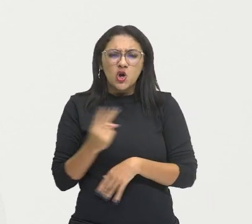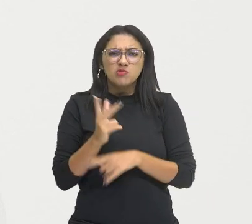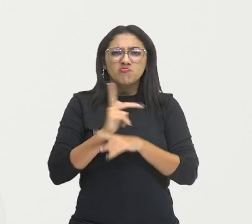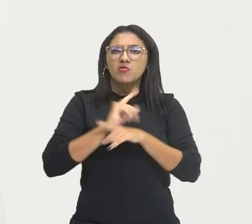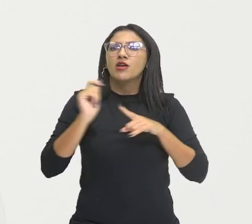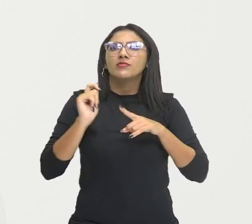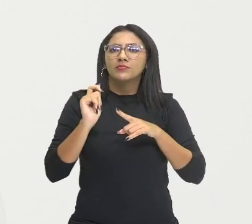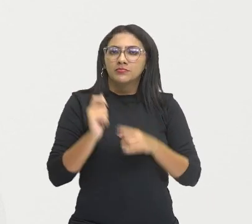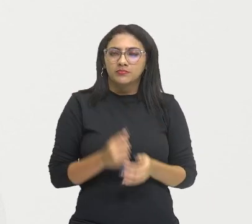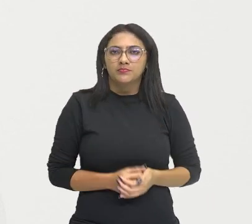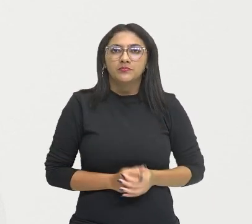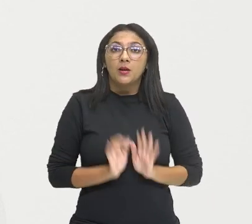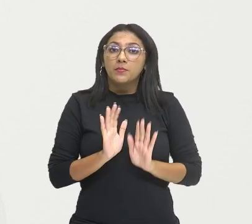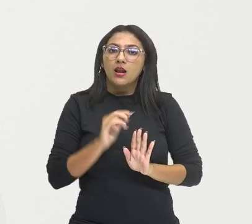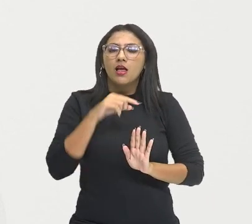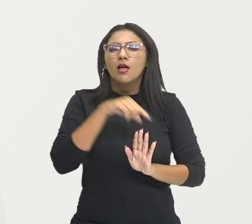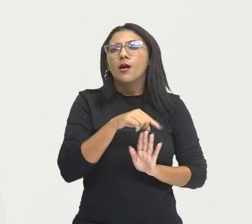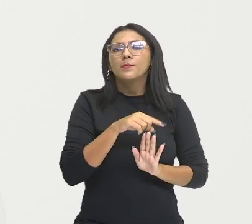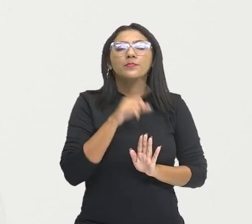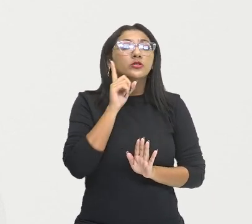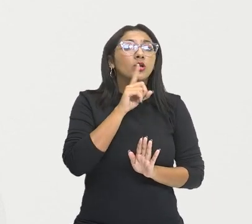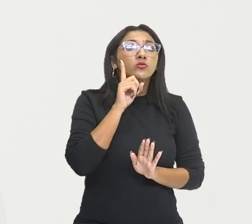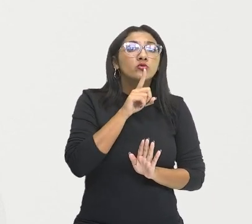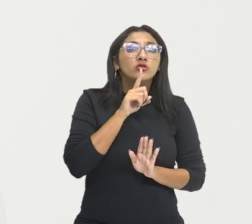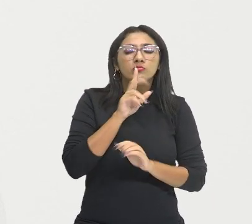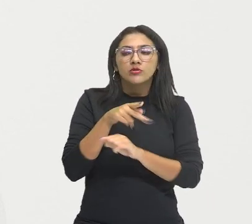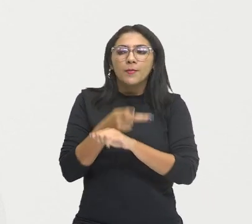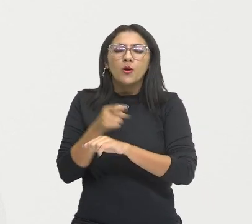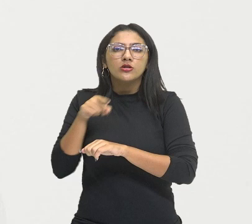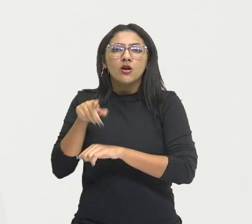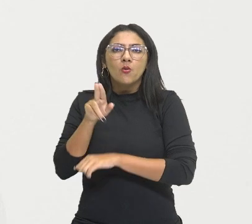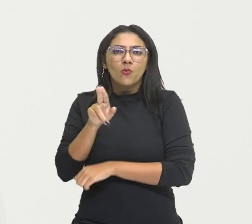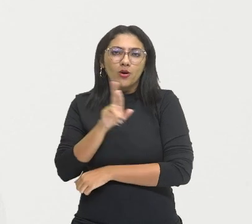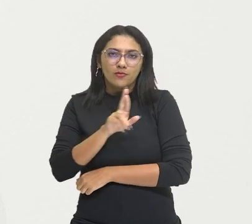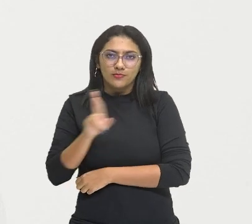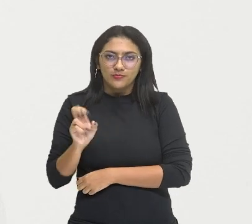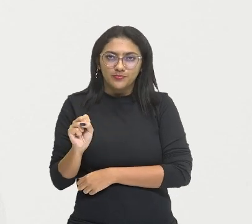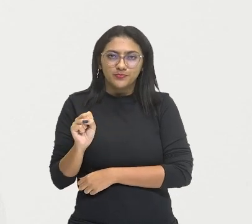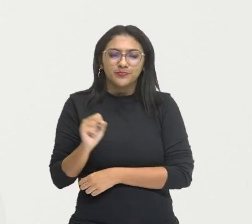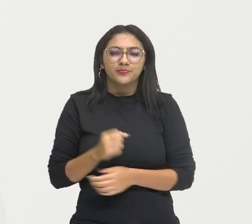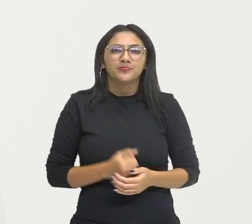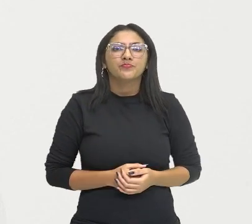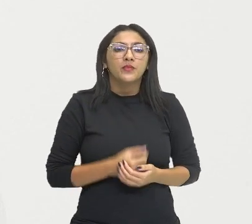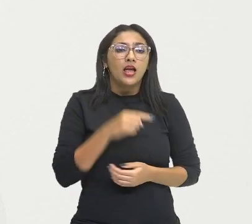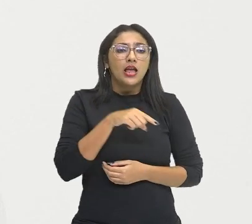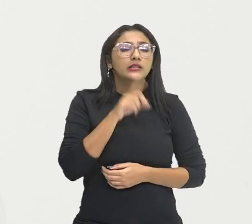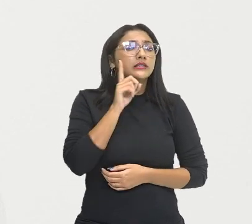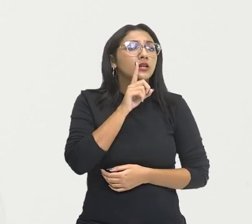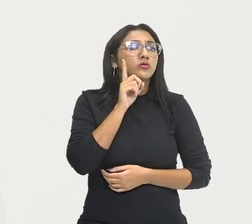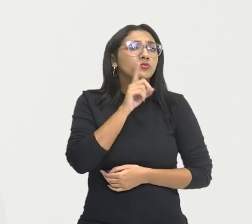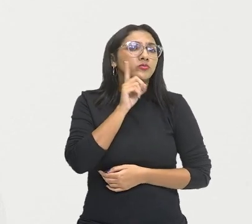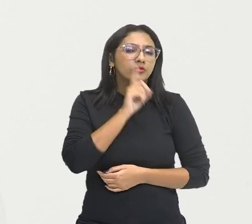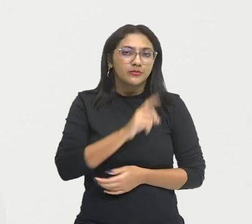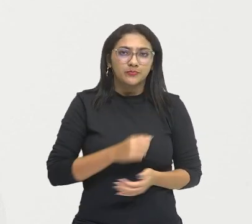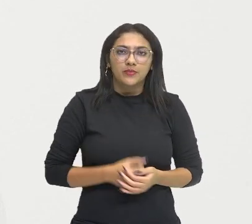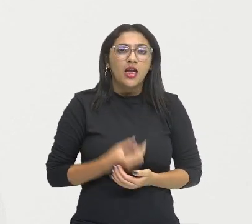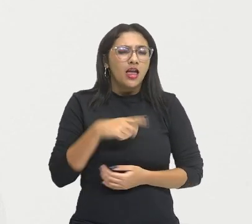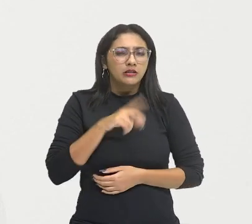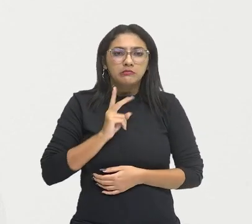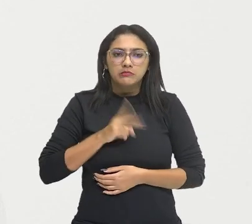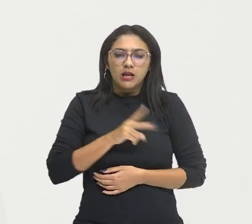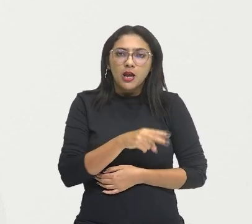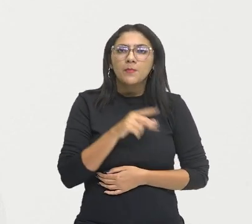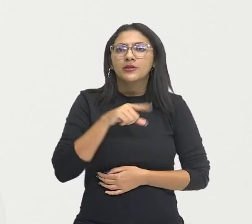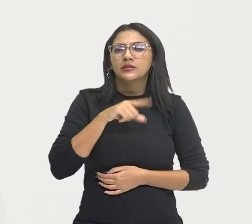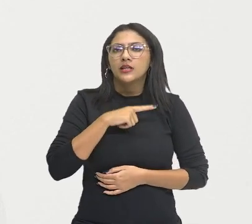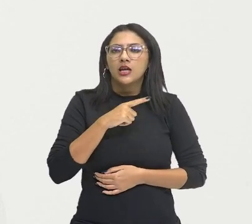tá? Vou falar primeiramente dos Estados Unidos, depois a gente fala da União Soviética. Os Estados Unidos, turma, eles sempre venderam,